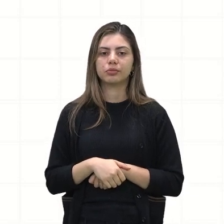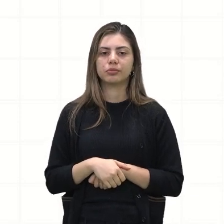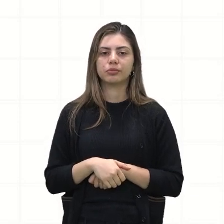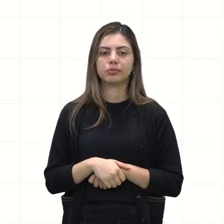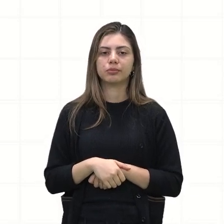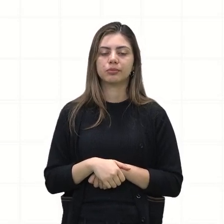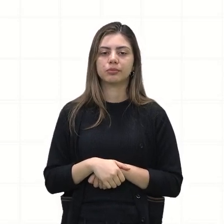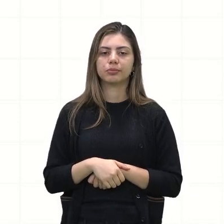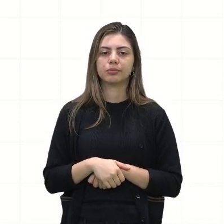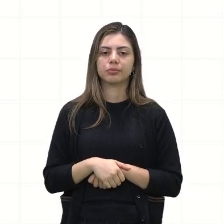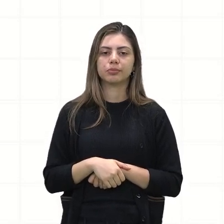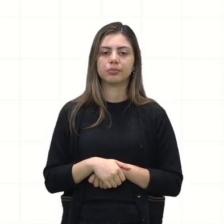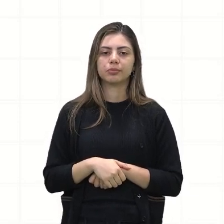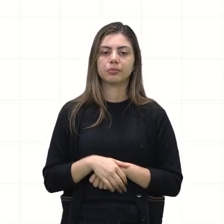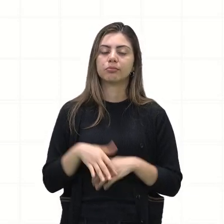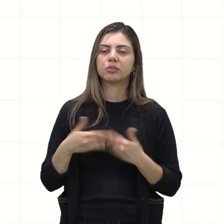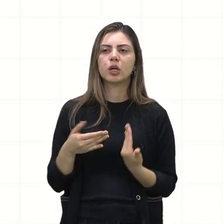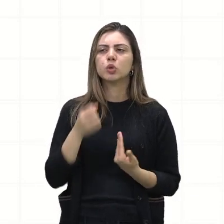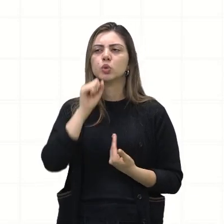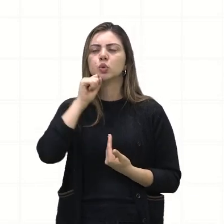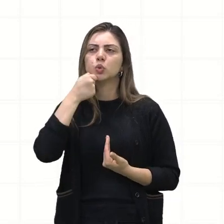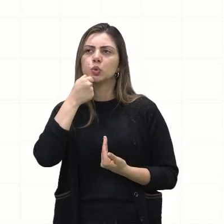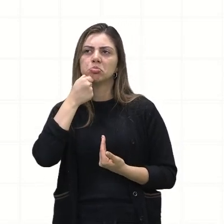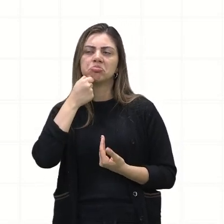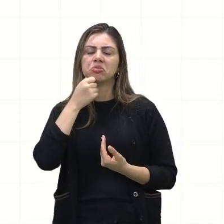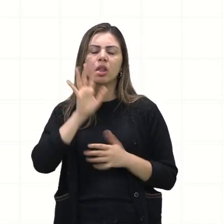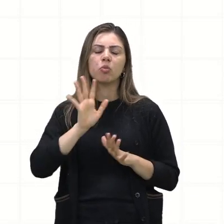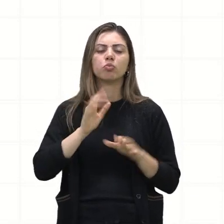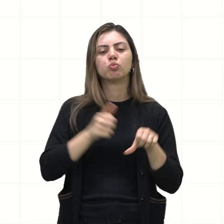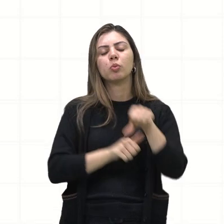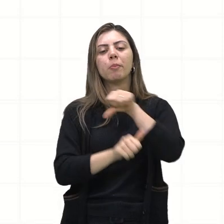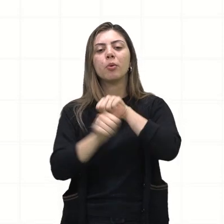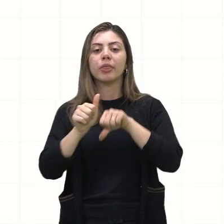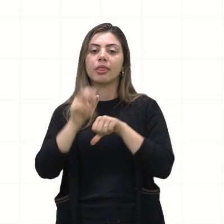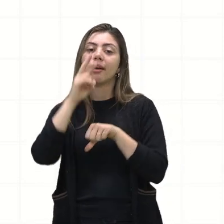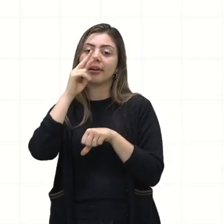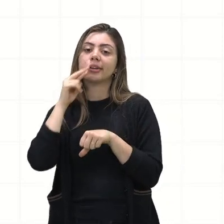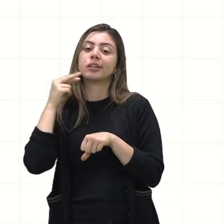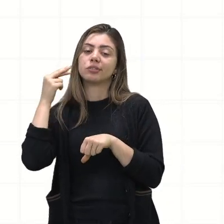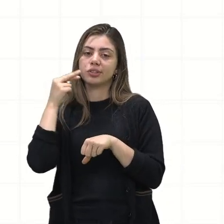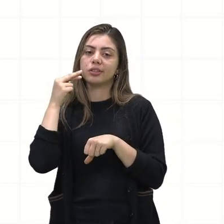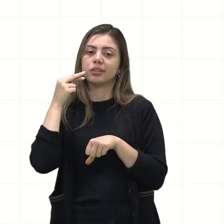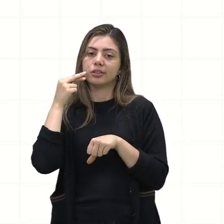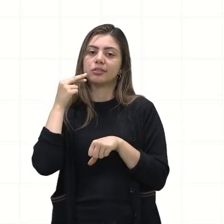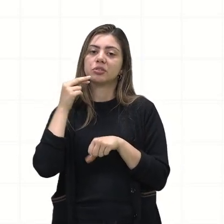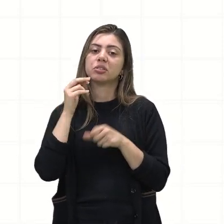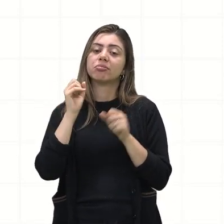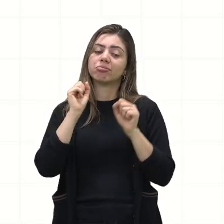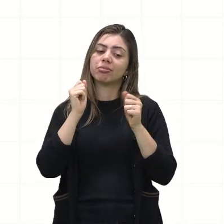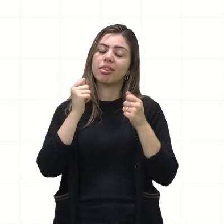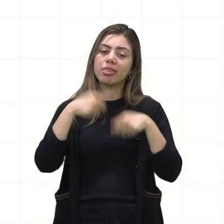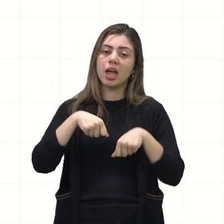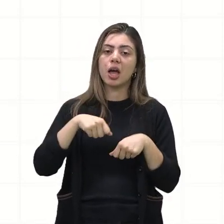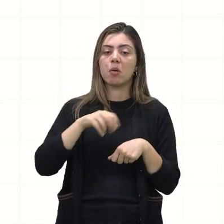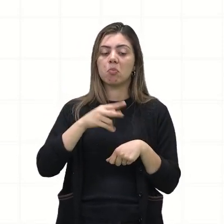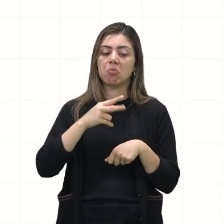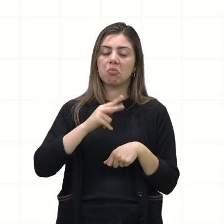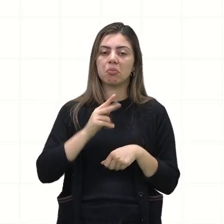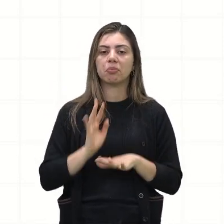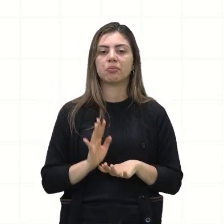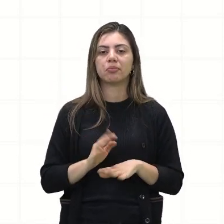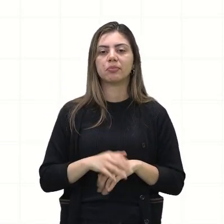E aí, em vez de suco, se eu troco para o refri, que é uma outra, né, uma das duas opções, vejam que eu já